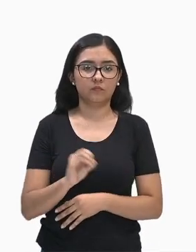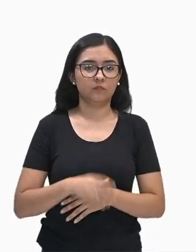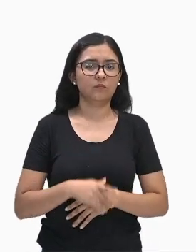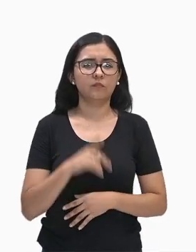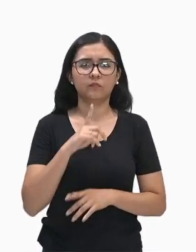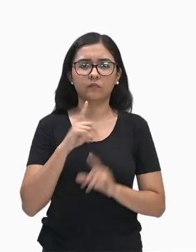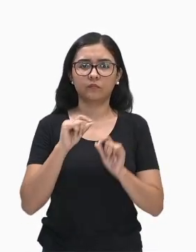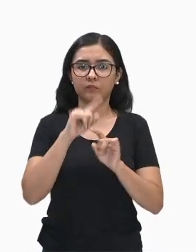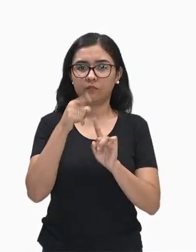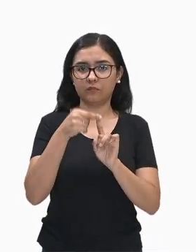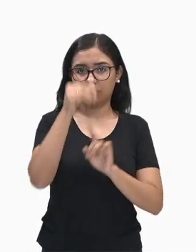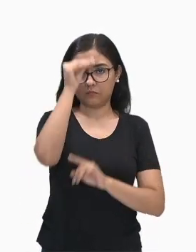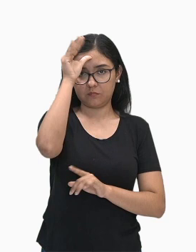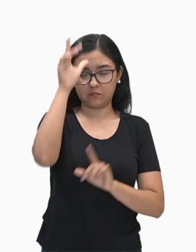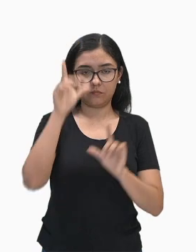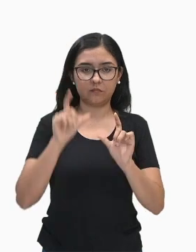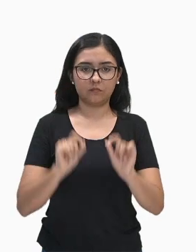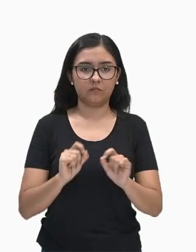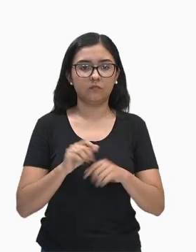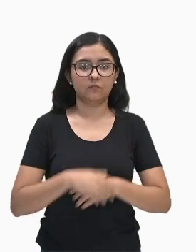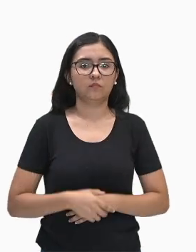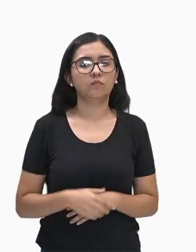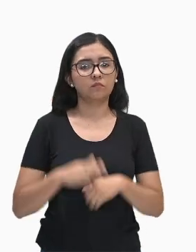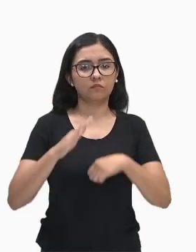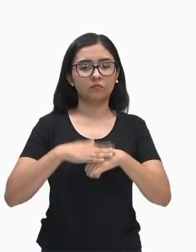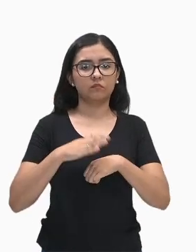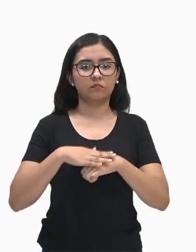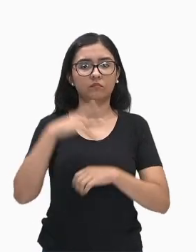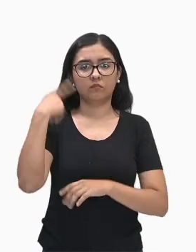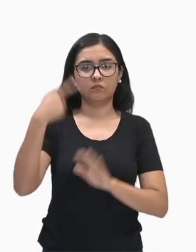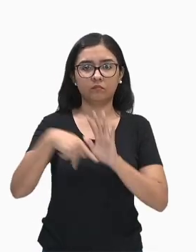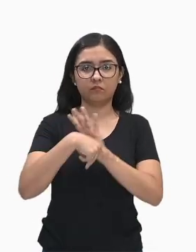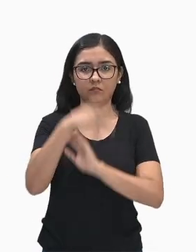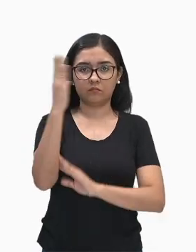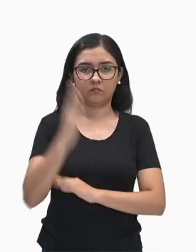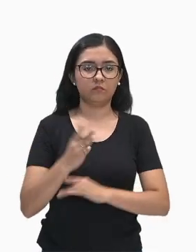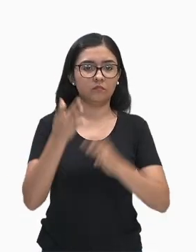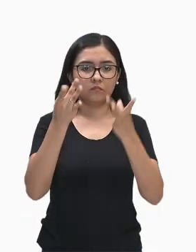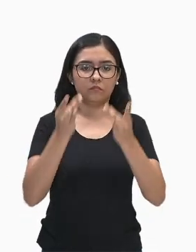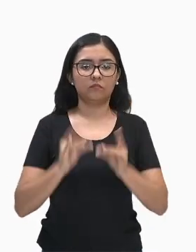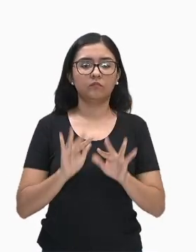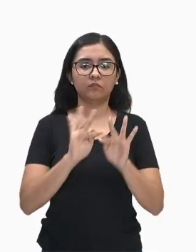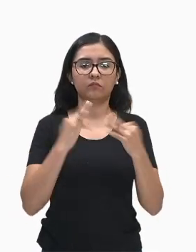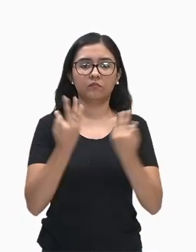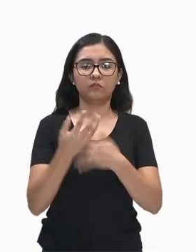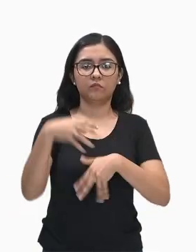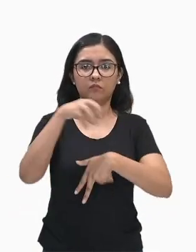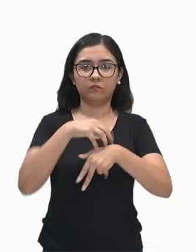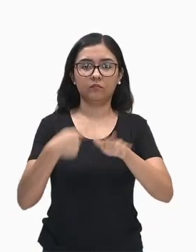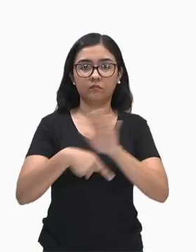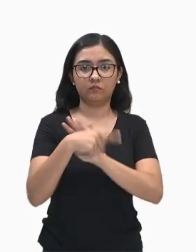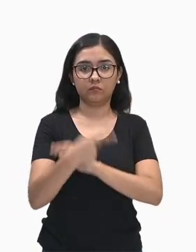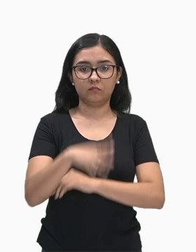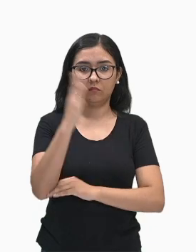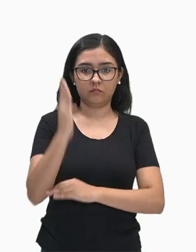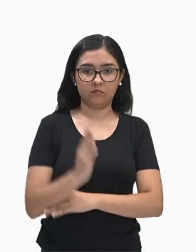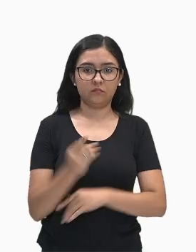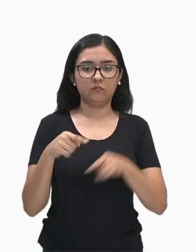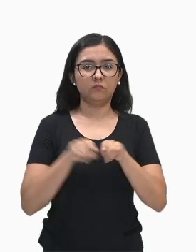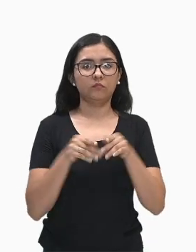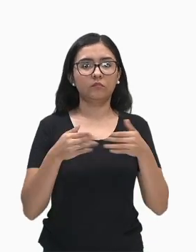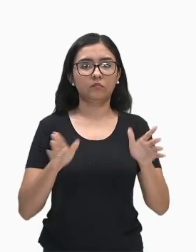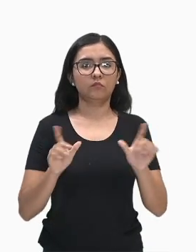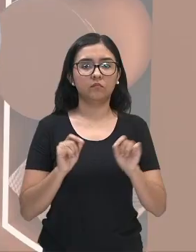como objeto de conhecimento a emancipação política do Brasil, detalhamento, a família real no Brasil e a abertura